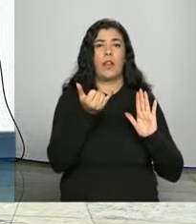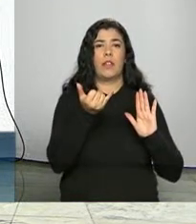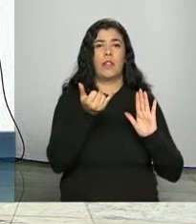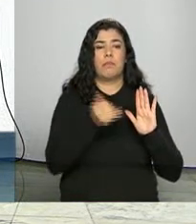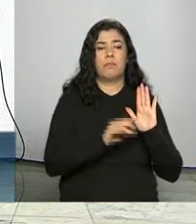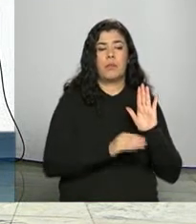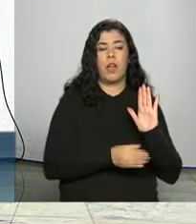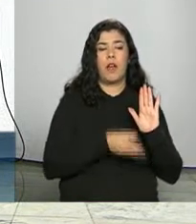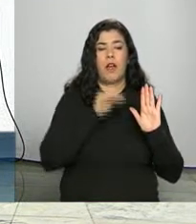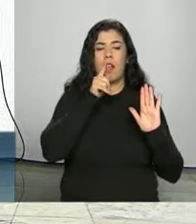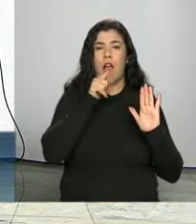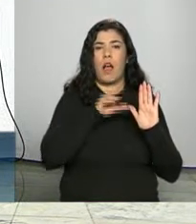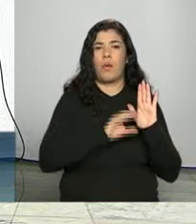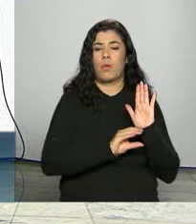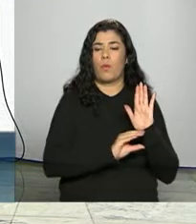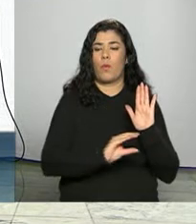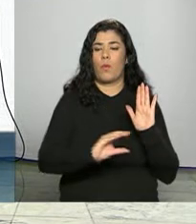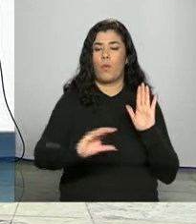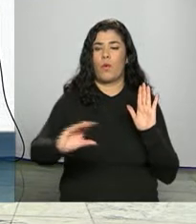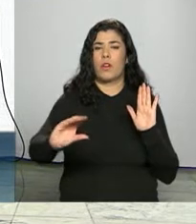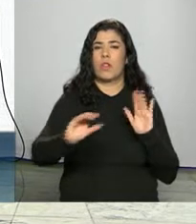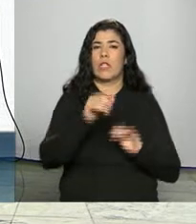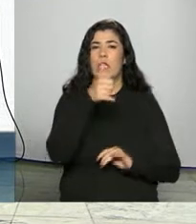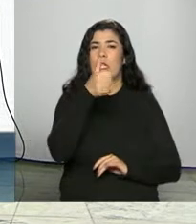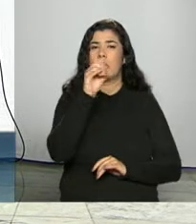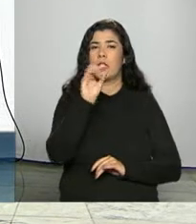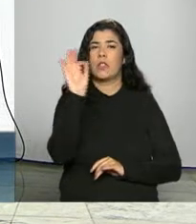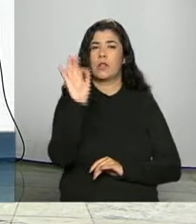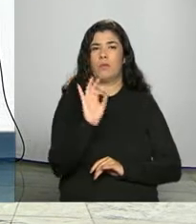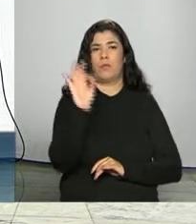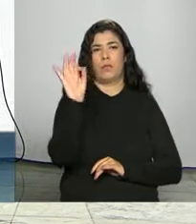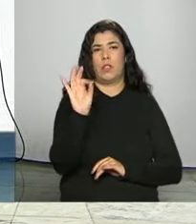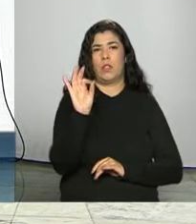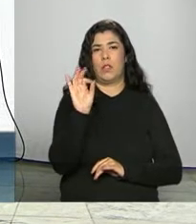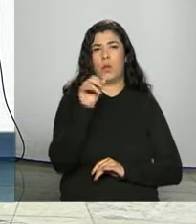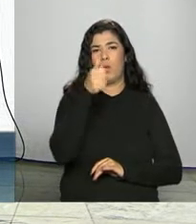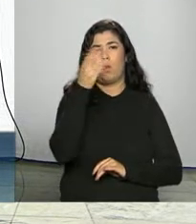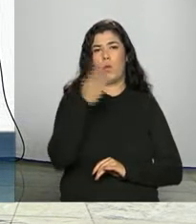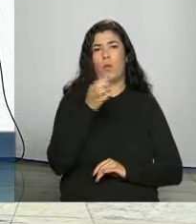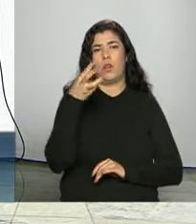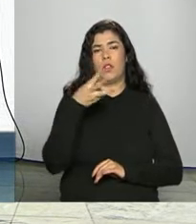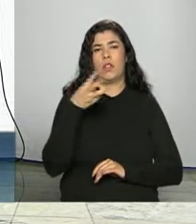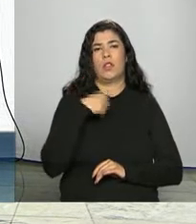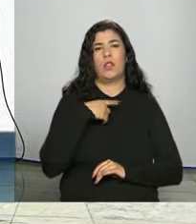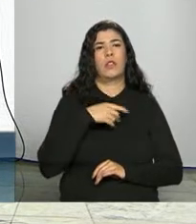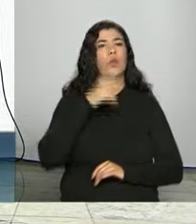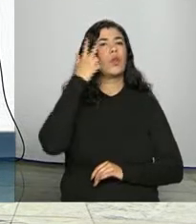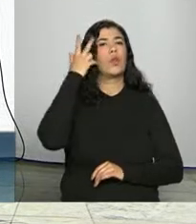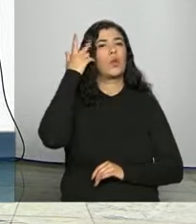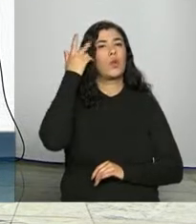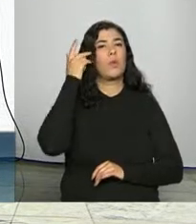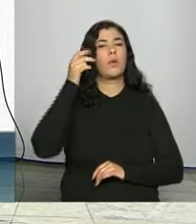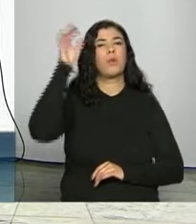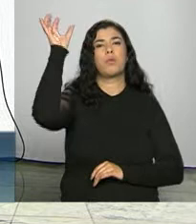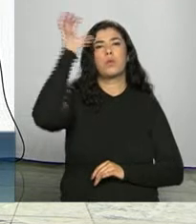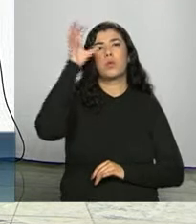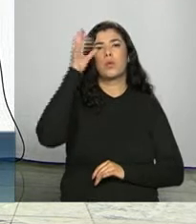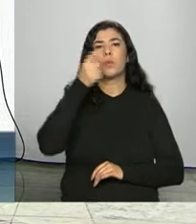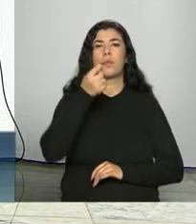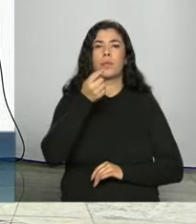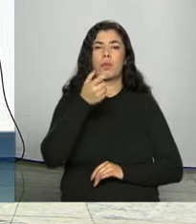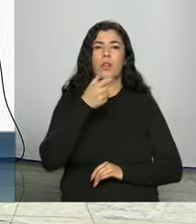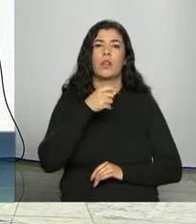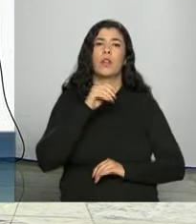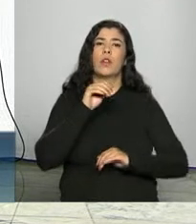com cerca de dez onze metros por segundo e isso é um terço do que em condições normais de temperatura e pressão está só me dizendo que ser o sistema